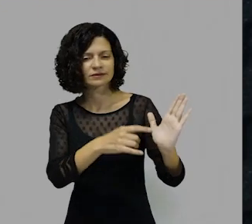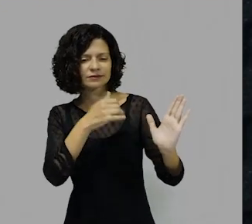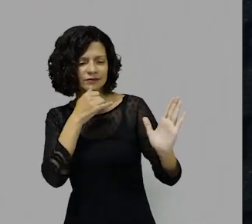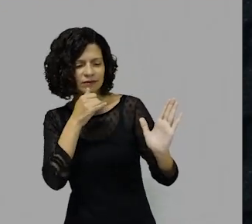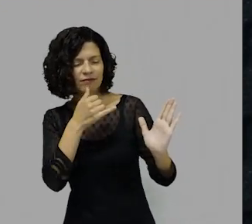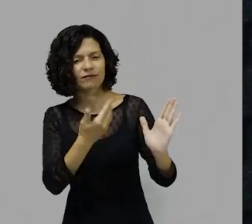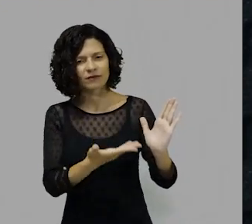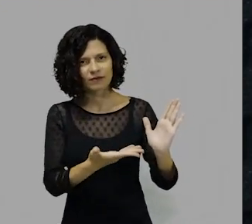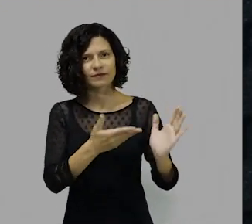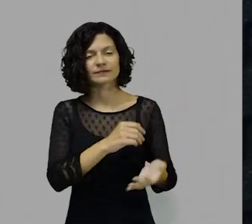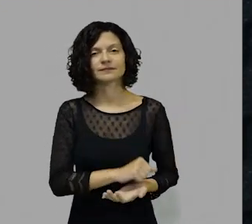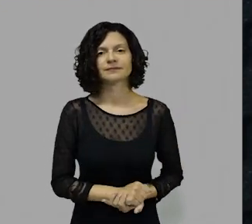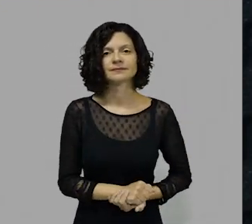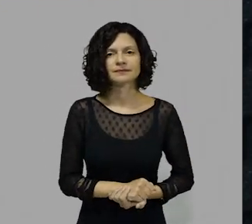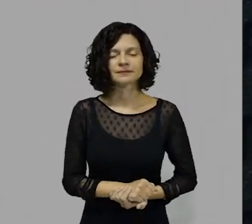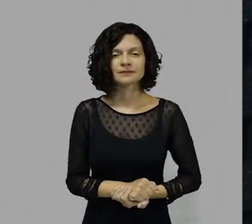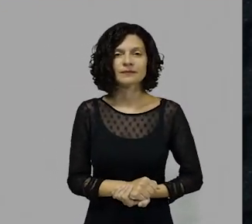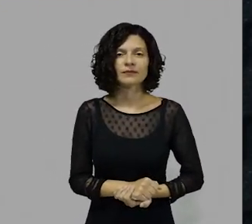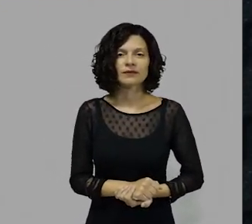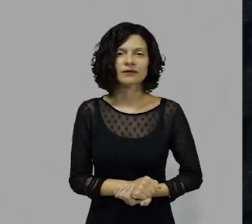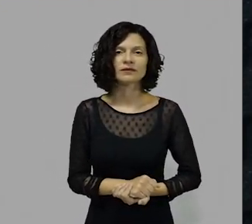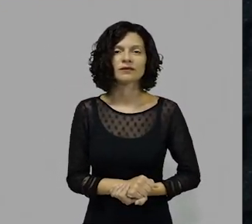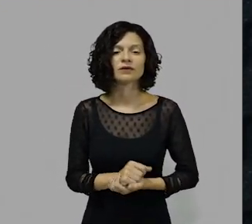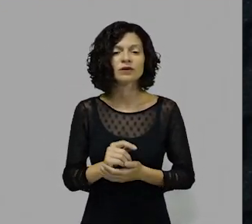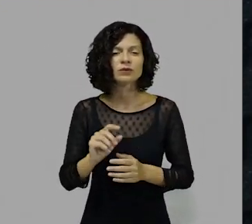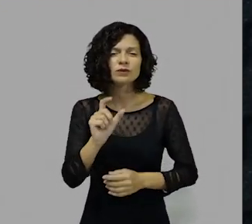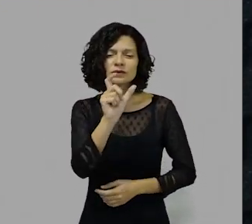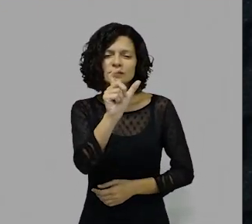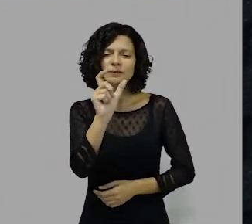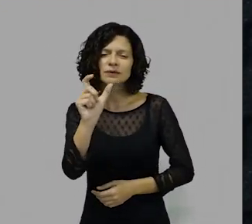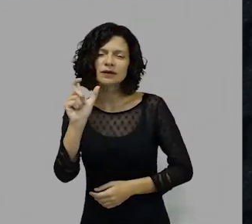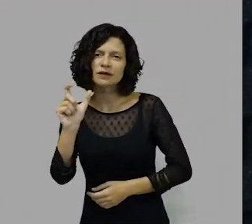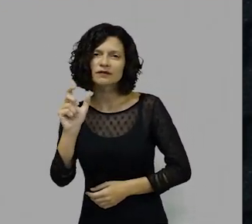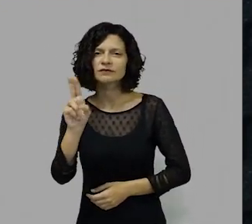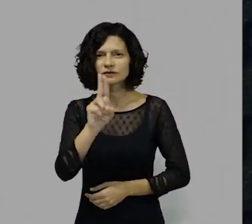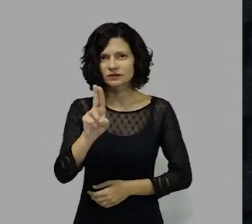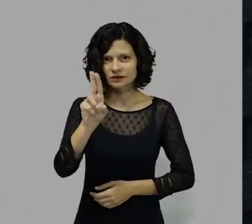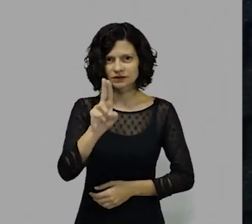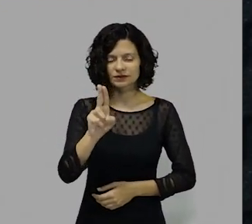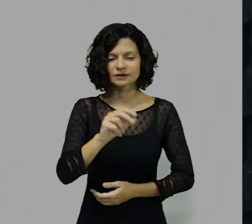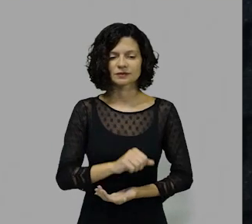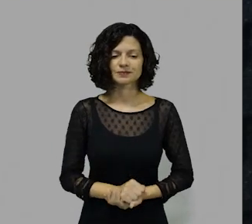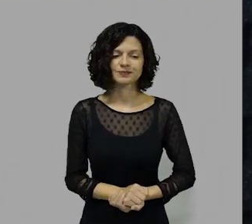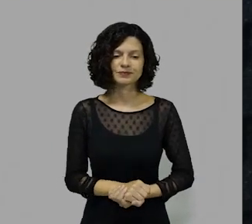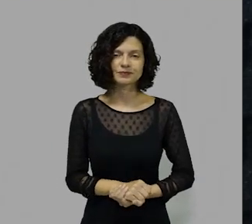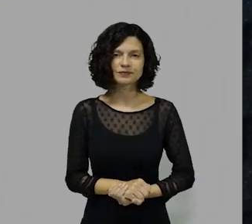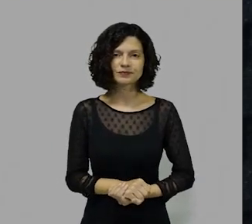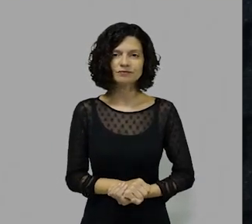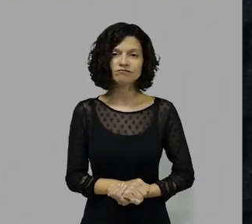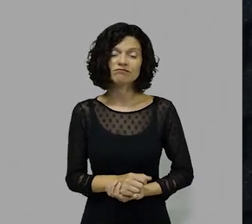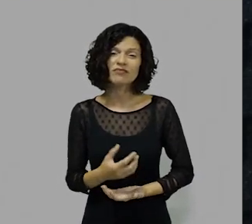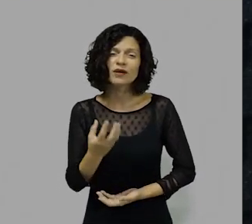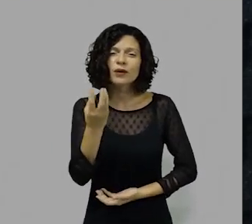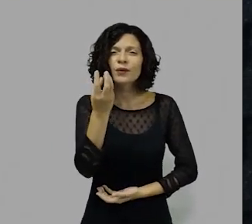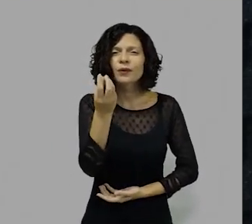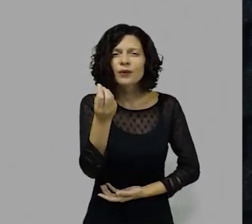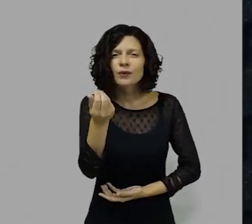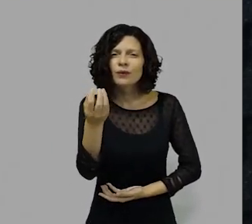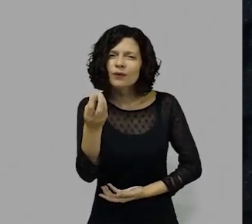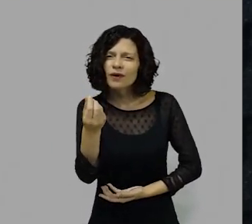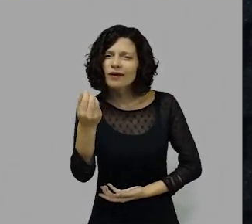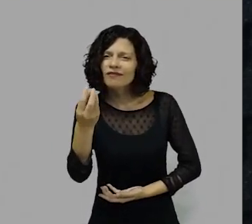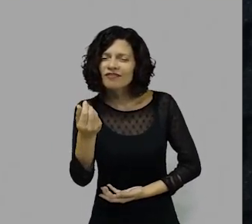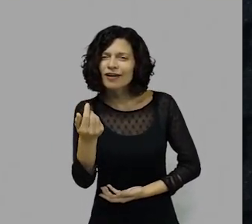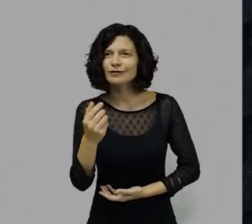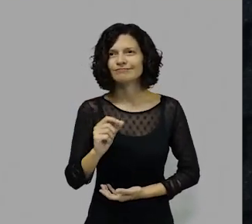of, no caso de, tá? Então, tudo isso é para dar exemplo. Qualifying é para dar qualidade ou